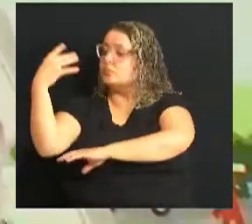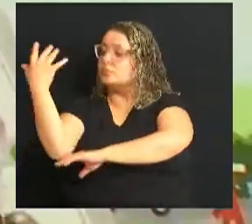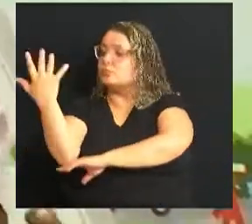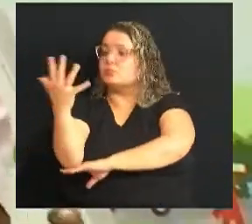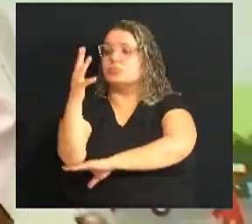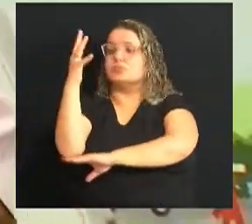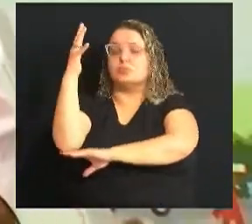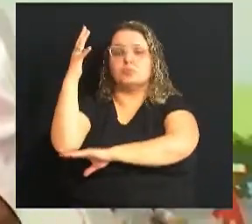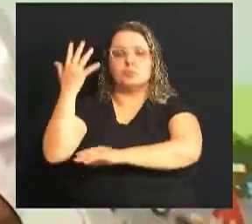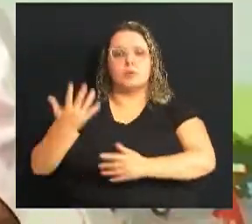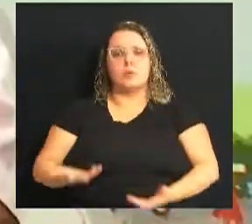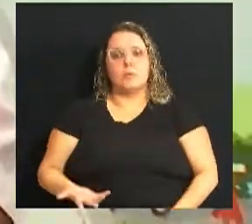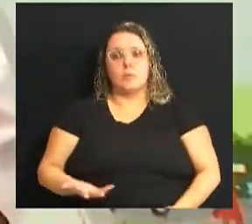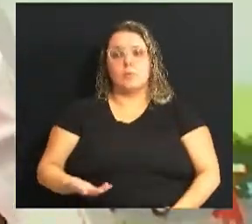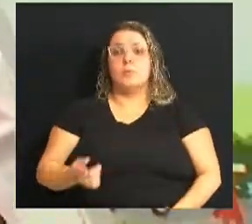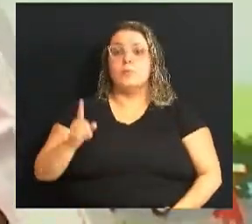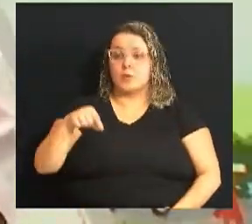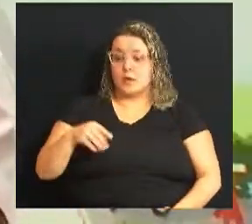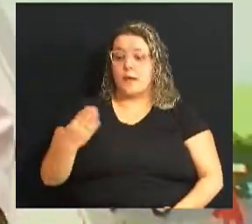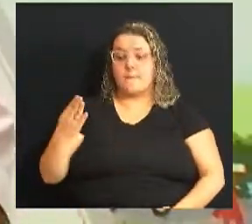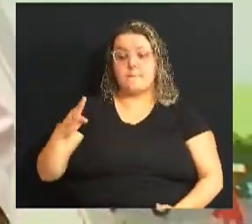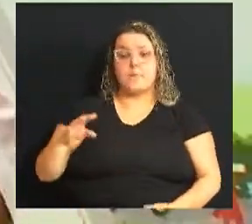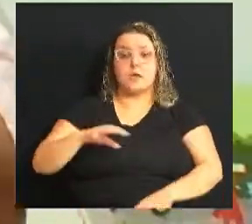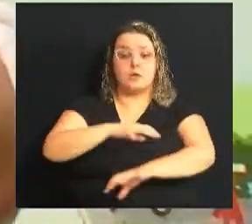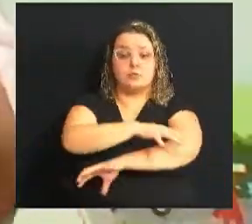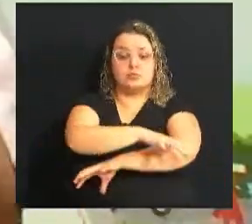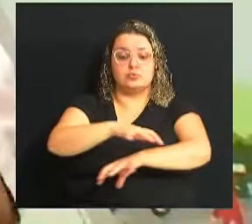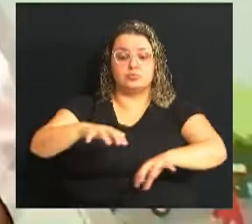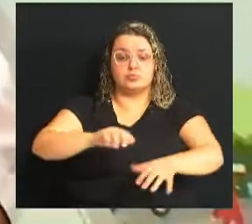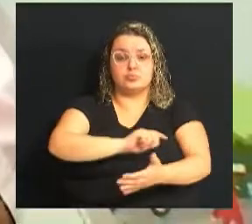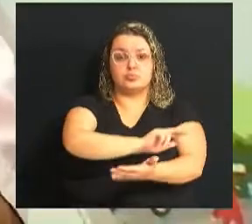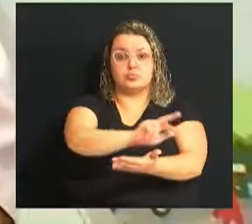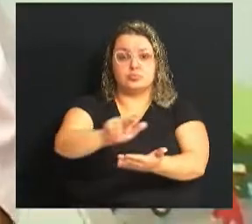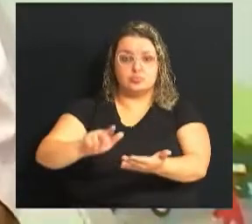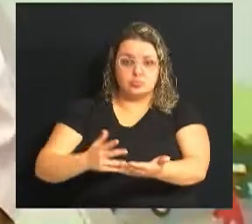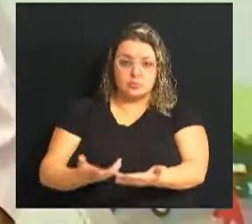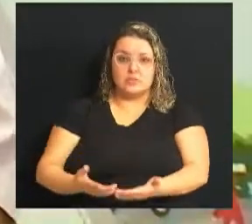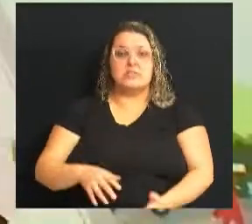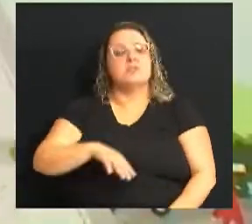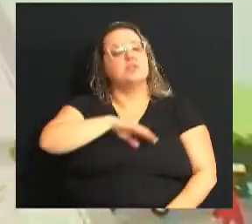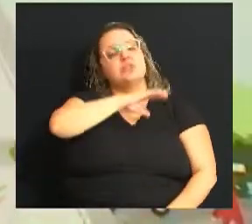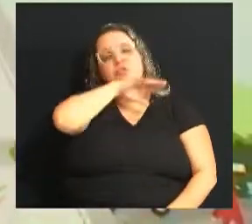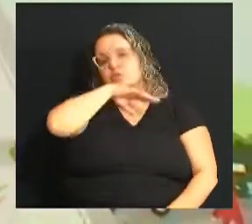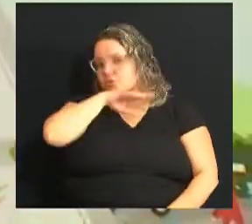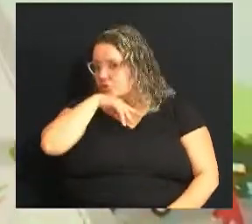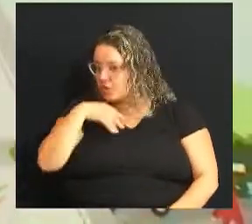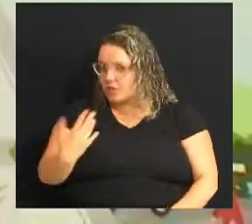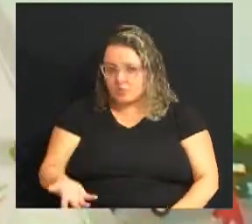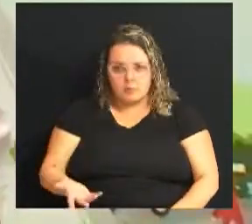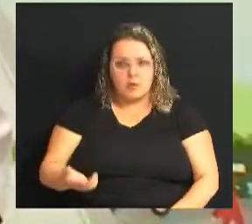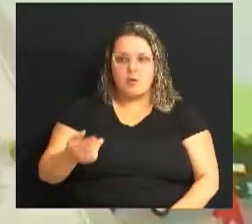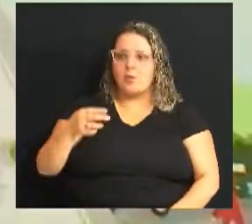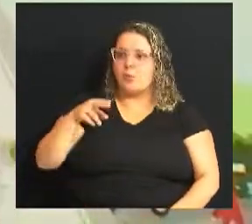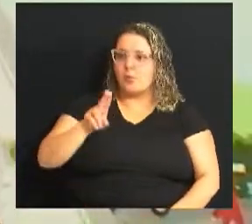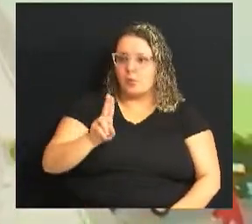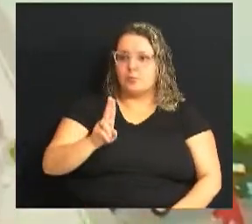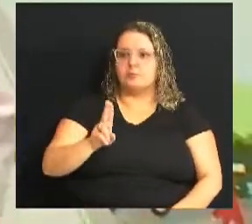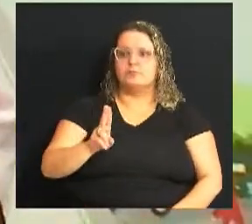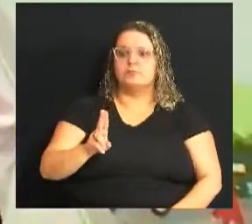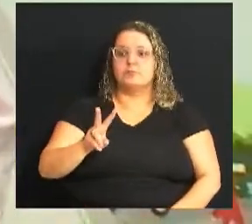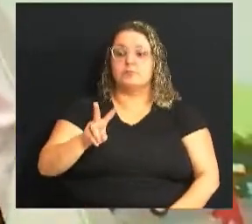estão a biodiversidade da vida, seja animal, seja a